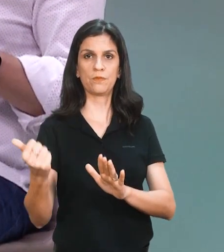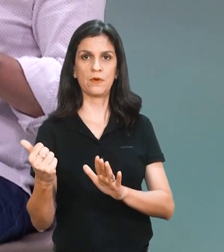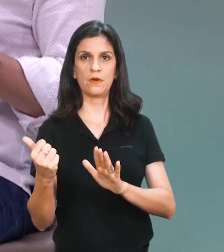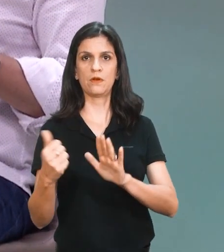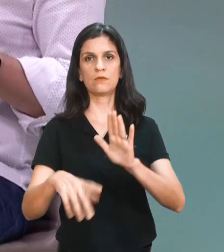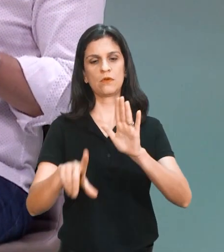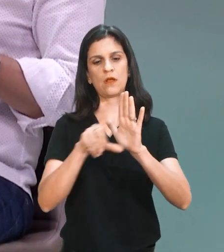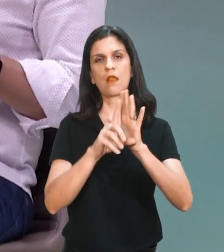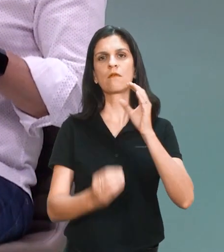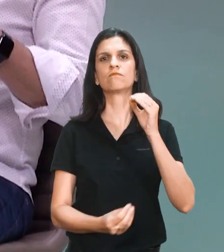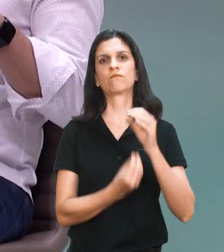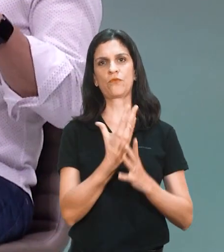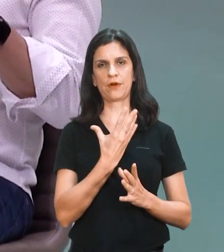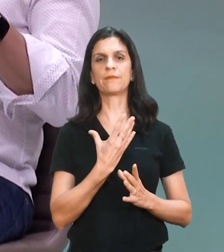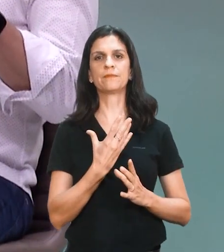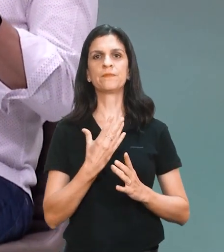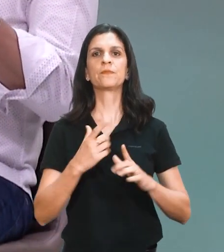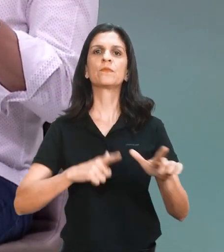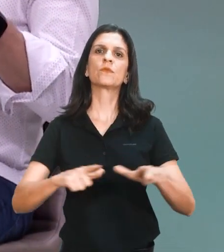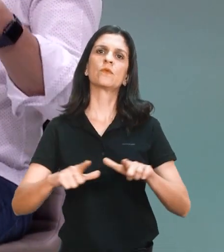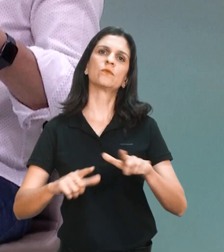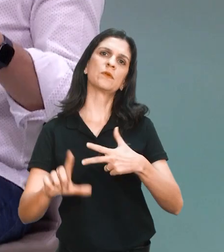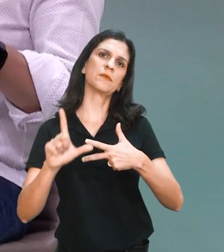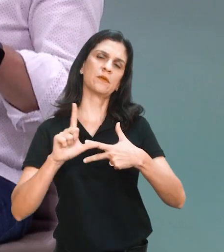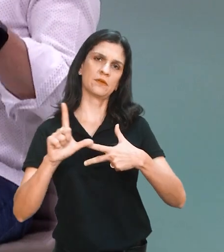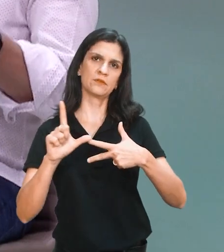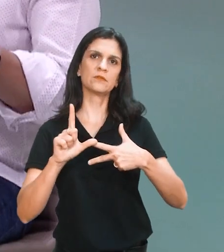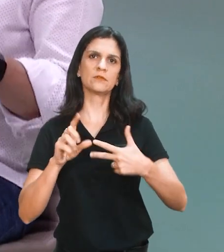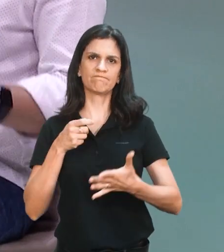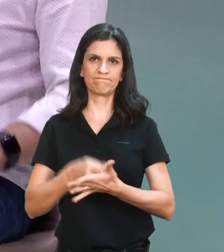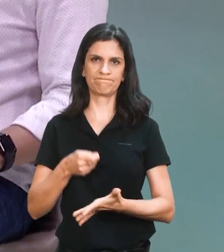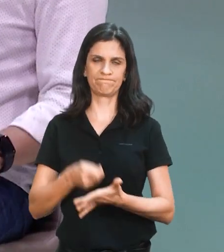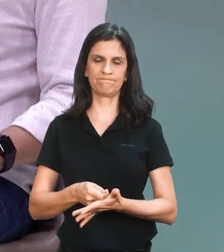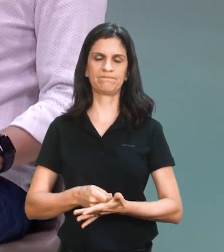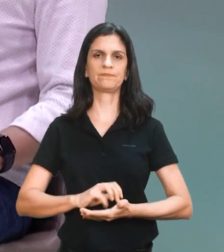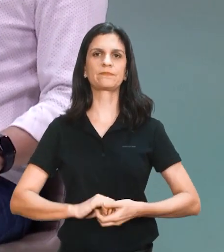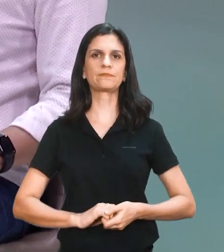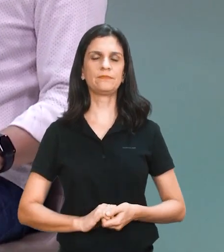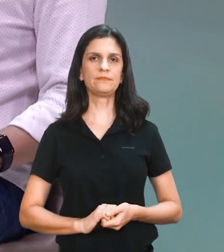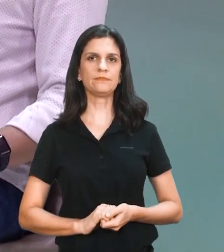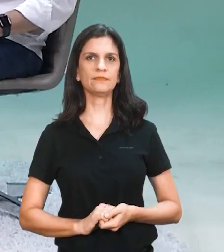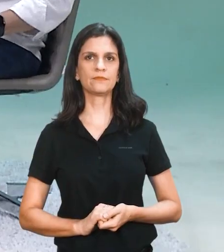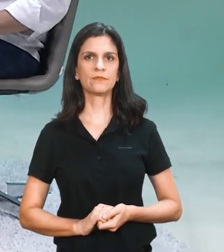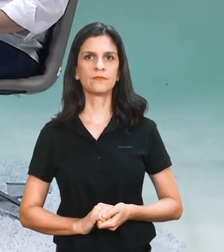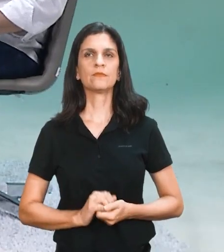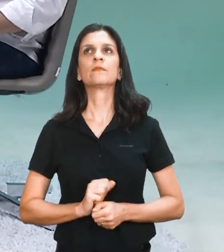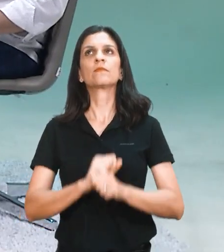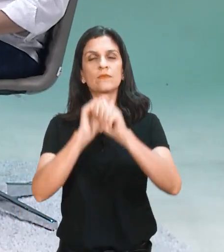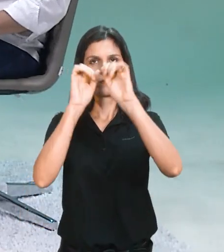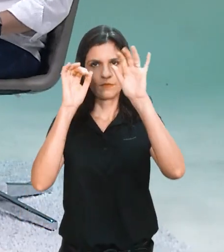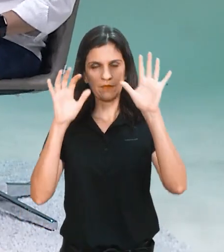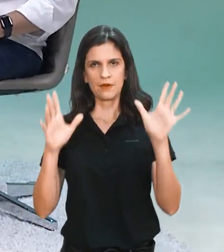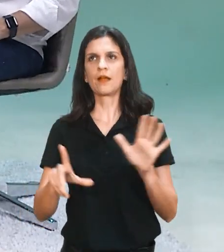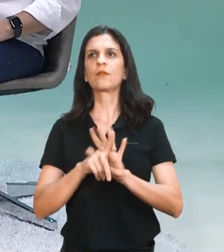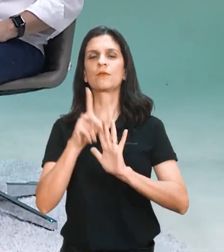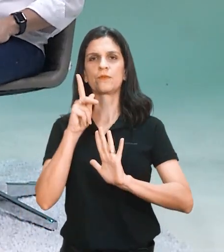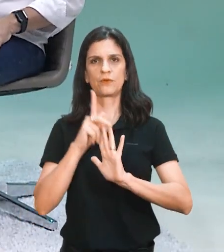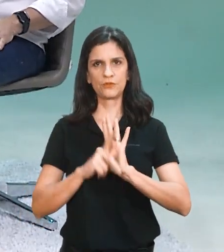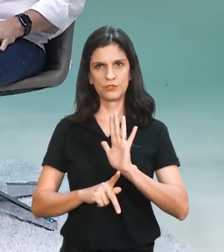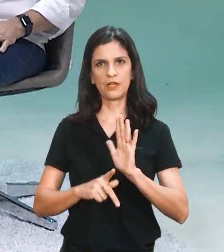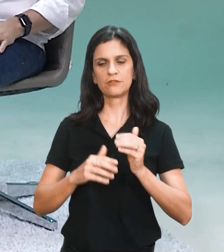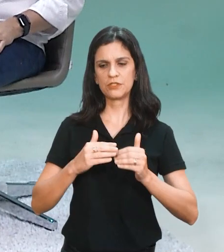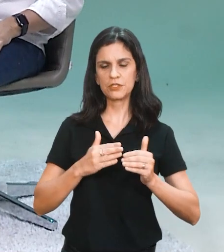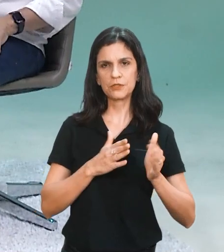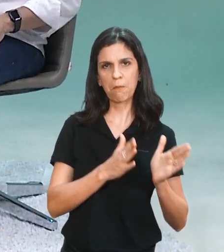a gente realmente tem um trabalho legislativo muito atuante. Trouxe transparência realmente